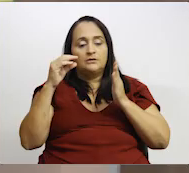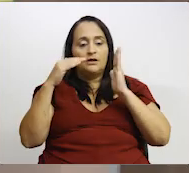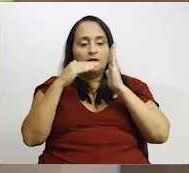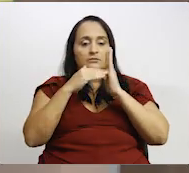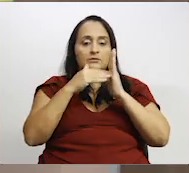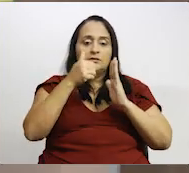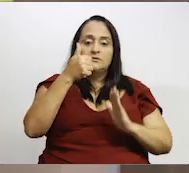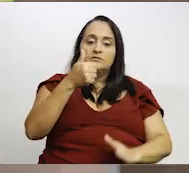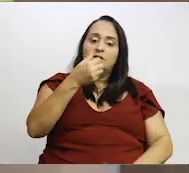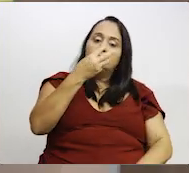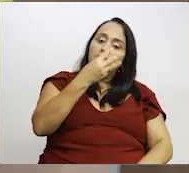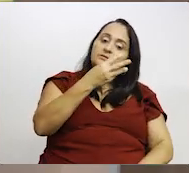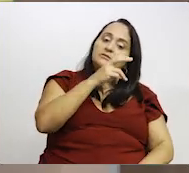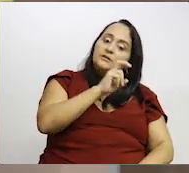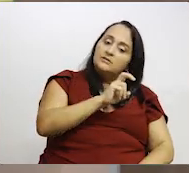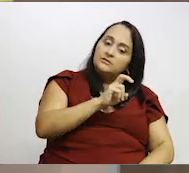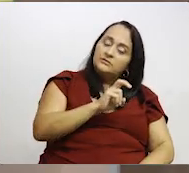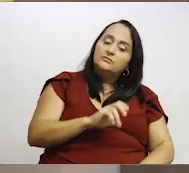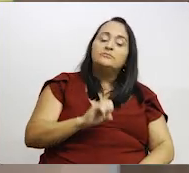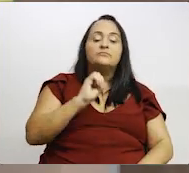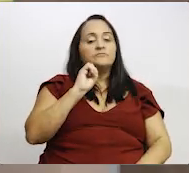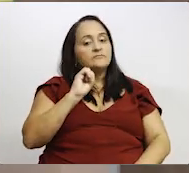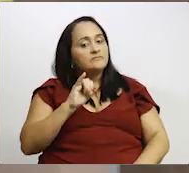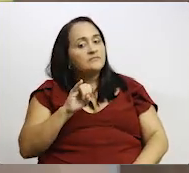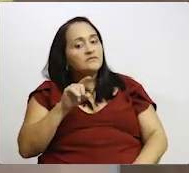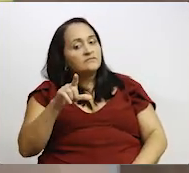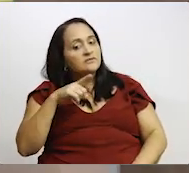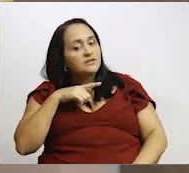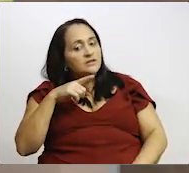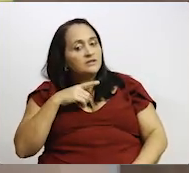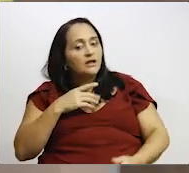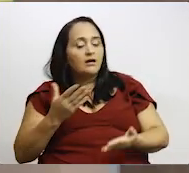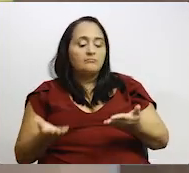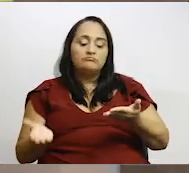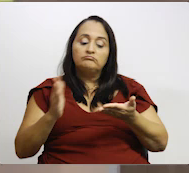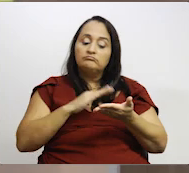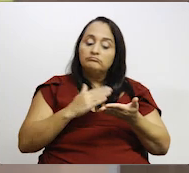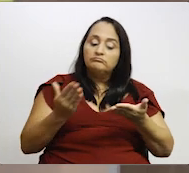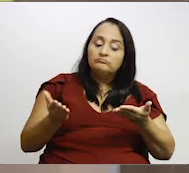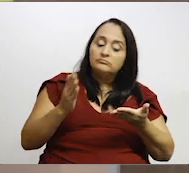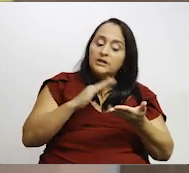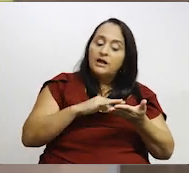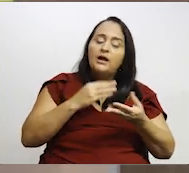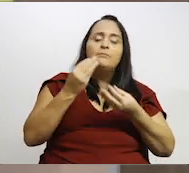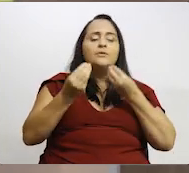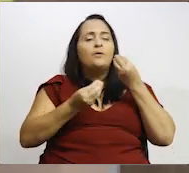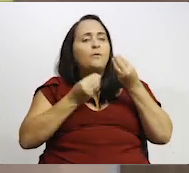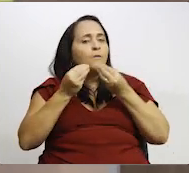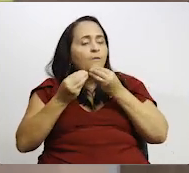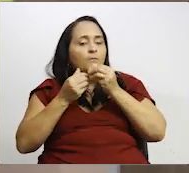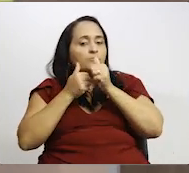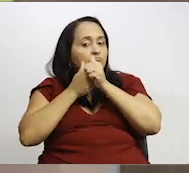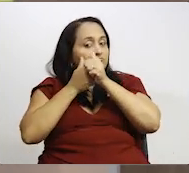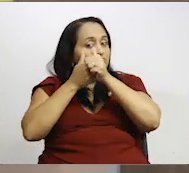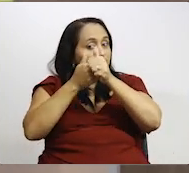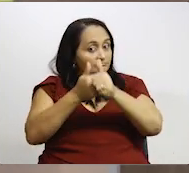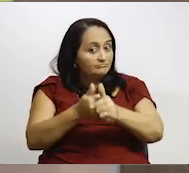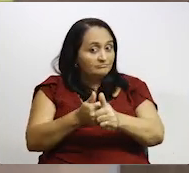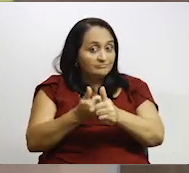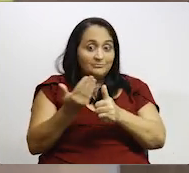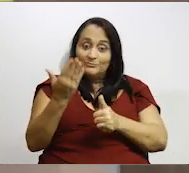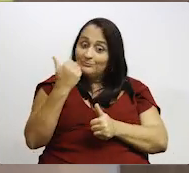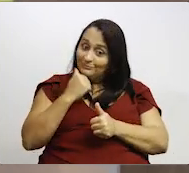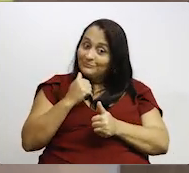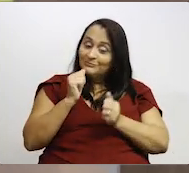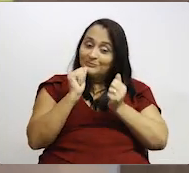135. Se você tiver com o material em mãos, o livro, pega, abre e vai acompanhando com a gente,